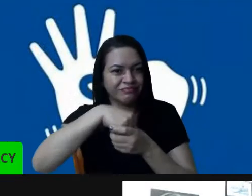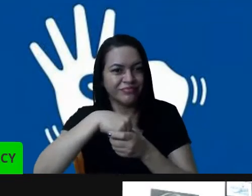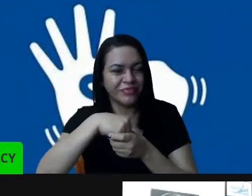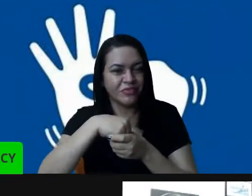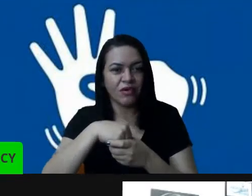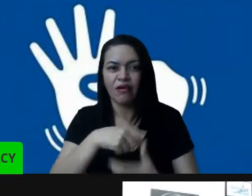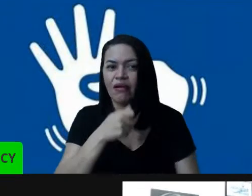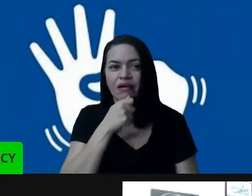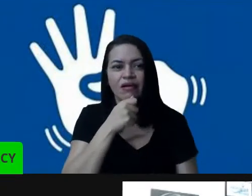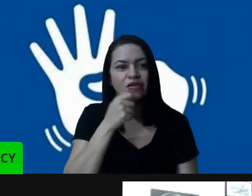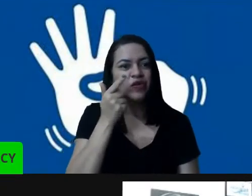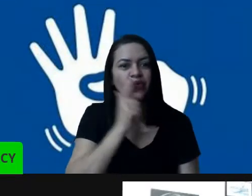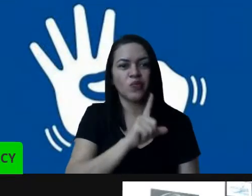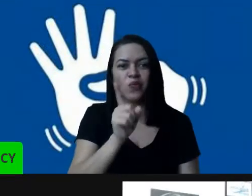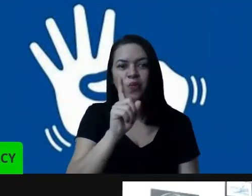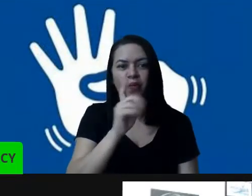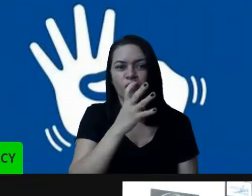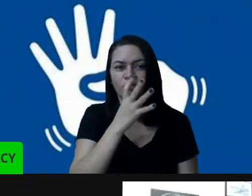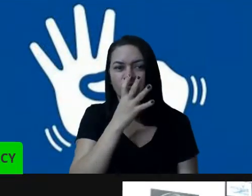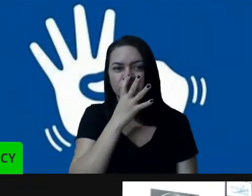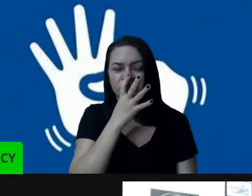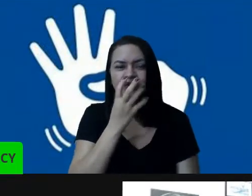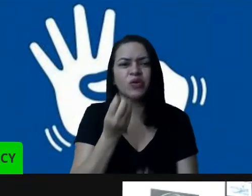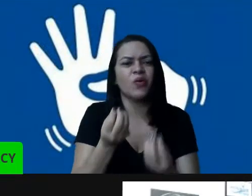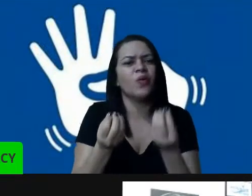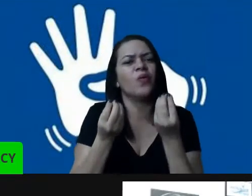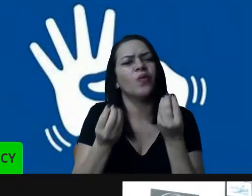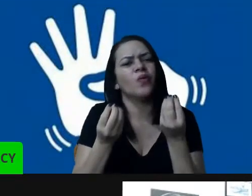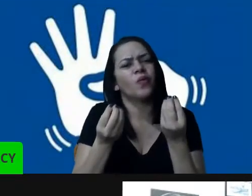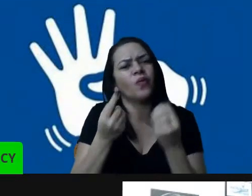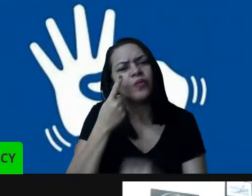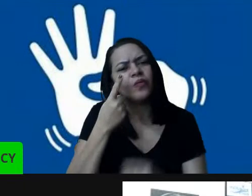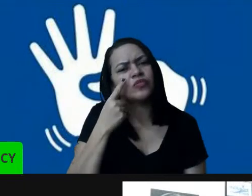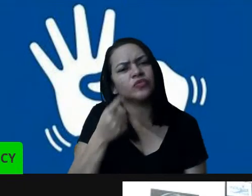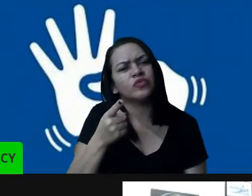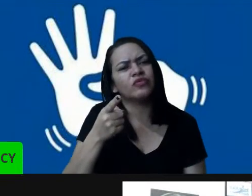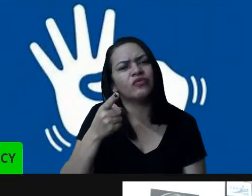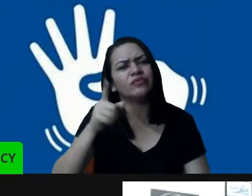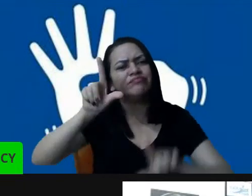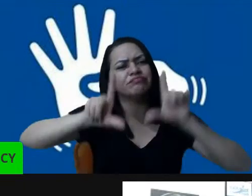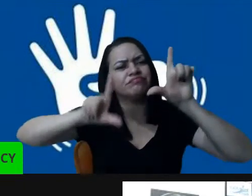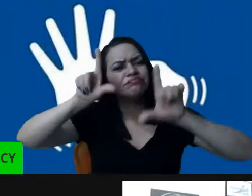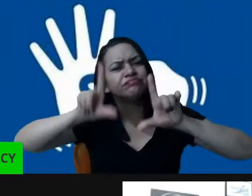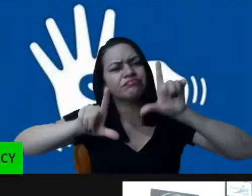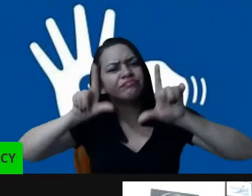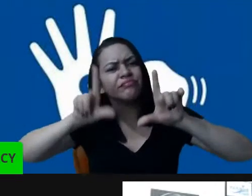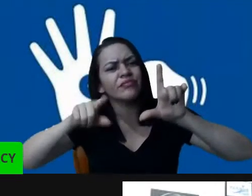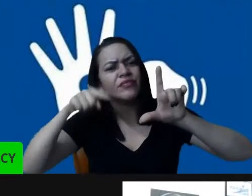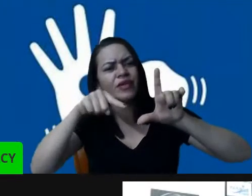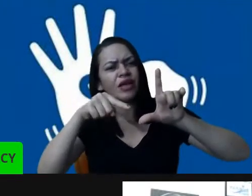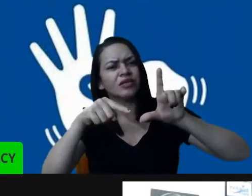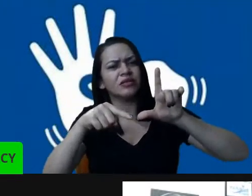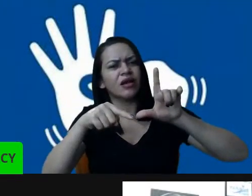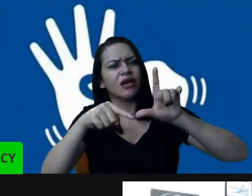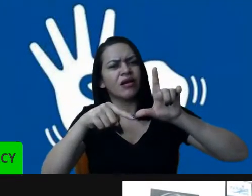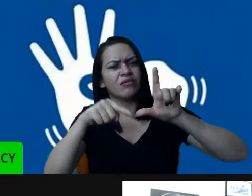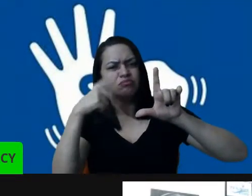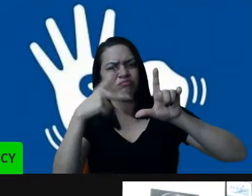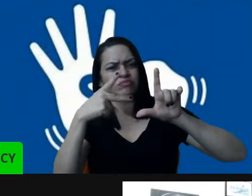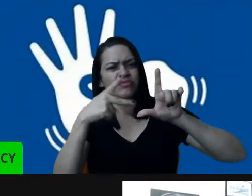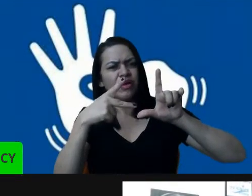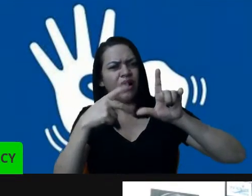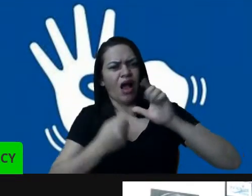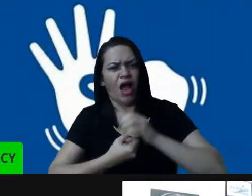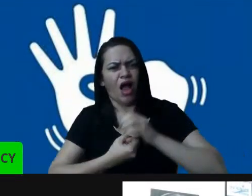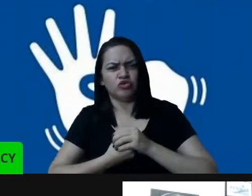isso. Então, assim, como é que tu vê essa reação das emissoras, essa atitude delas não quererem, não